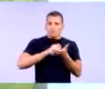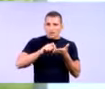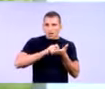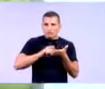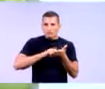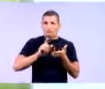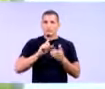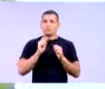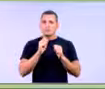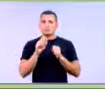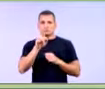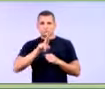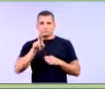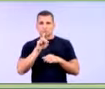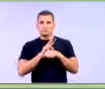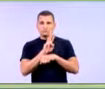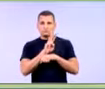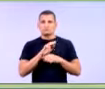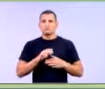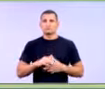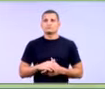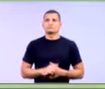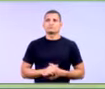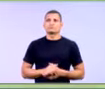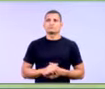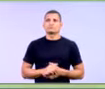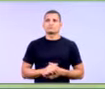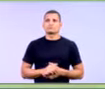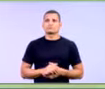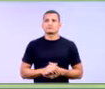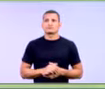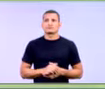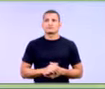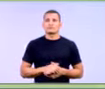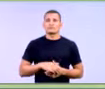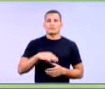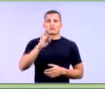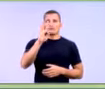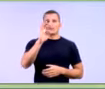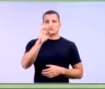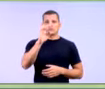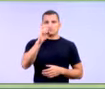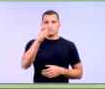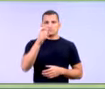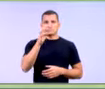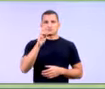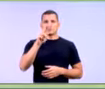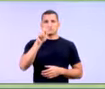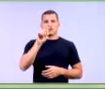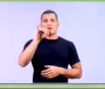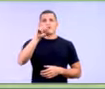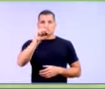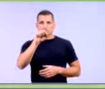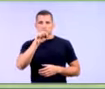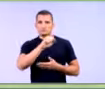Façam pelo editor de texto. Os elementos textuais, né, da